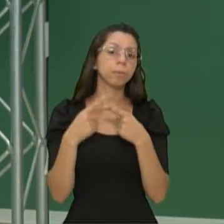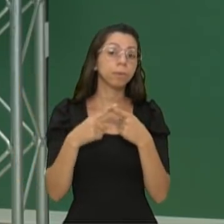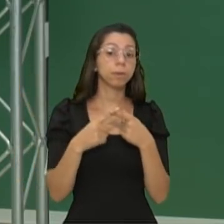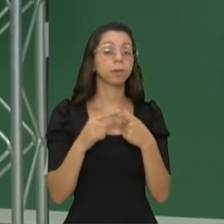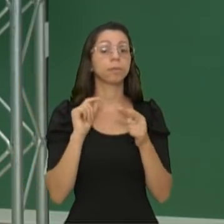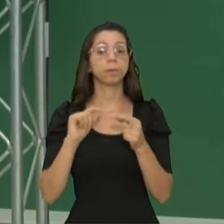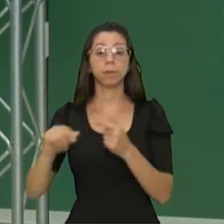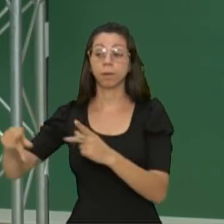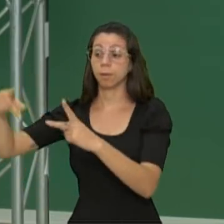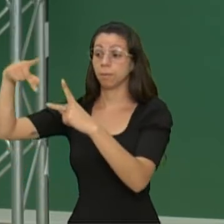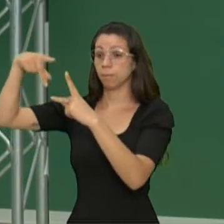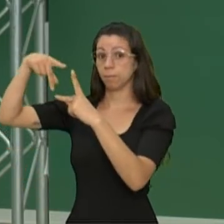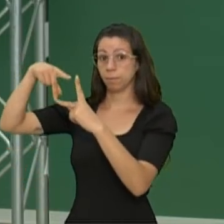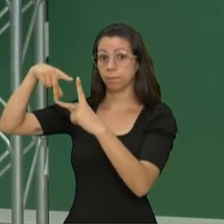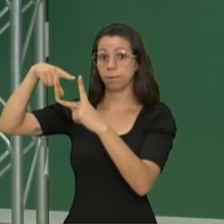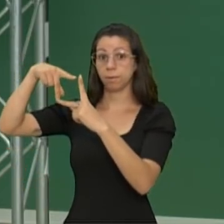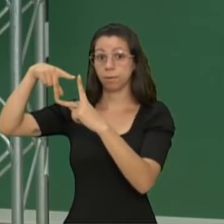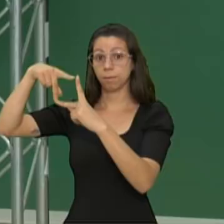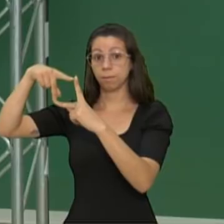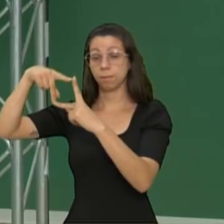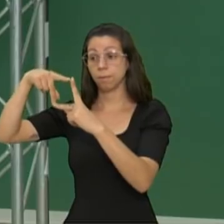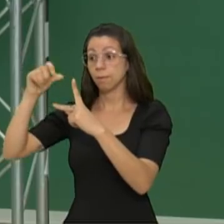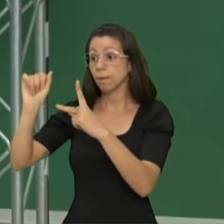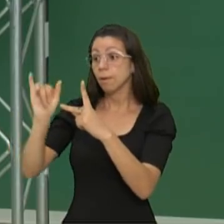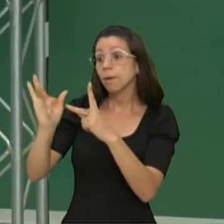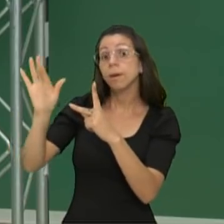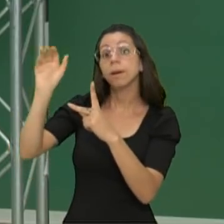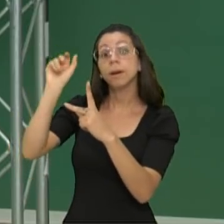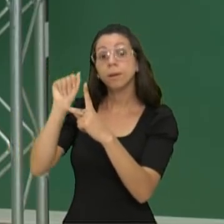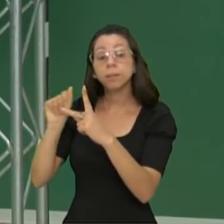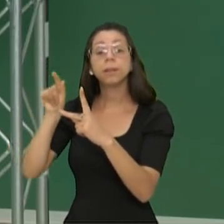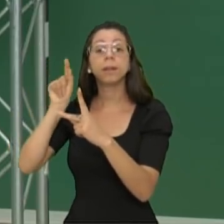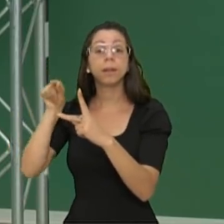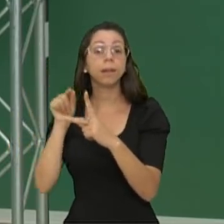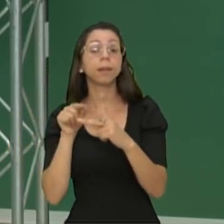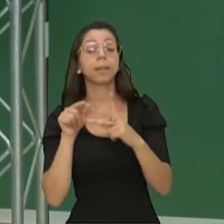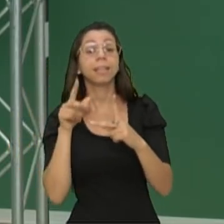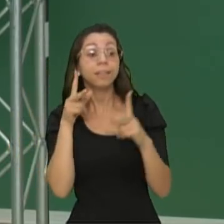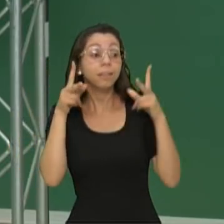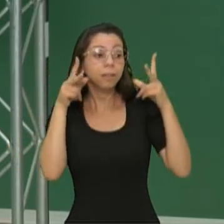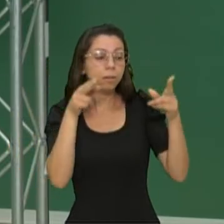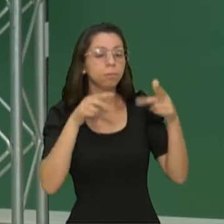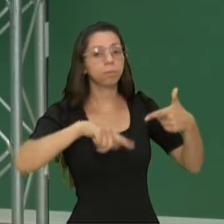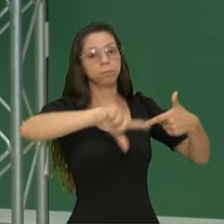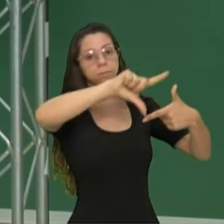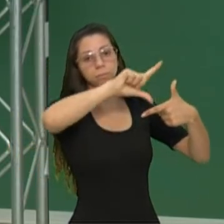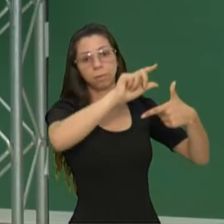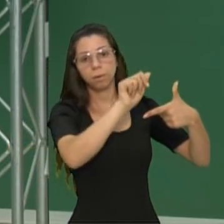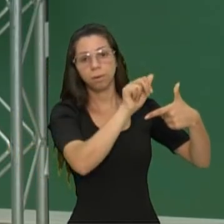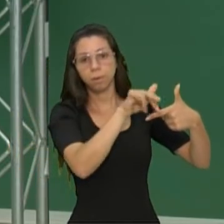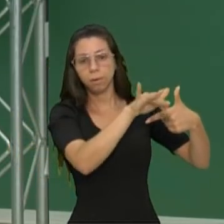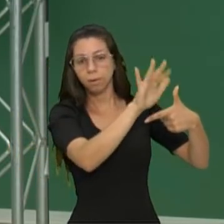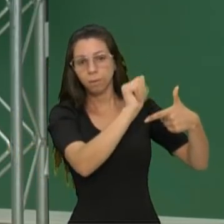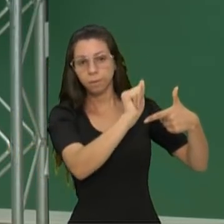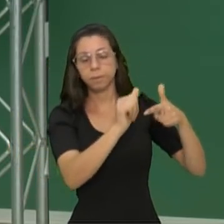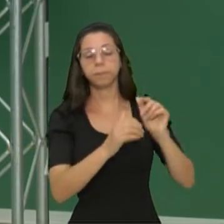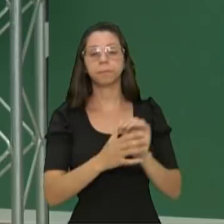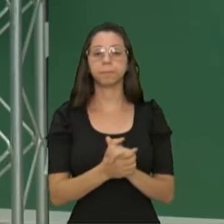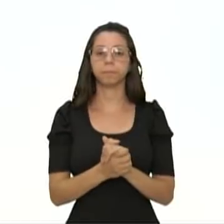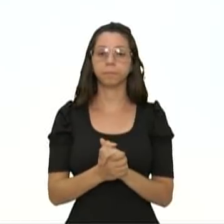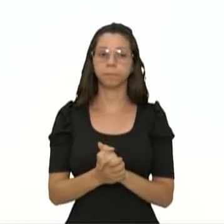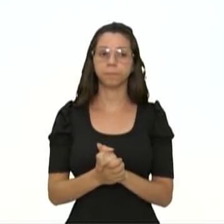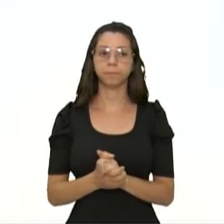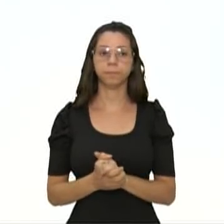quadrado é igual à área do retângulo. Então, eu posso escrever isso, que x ao quadrado, área do